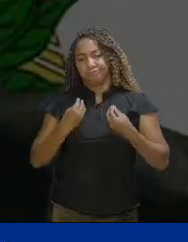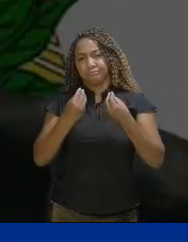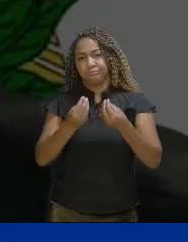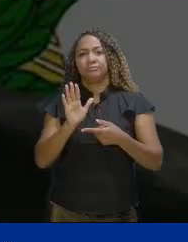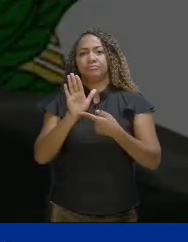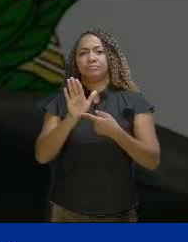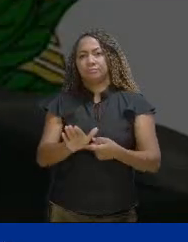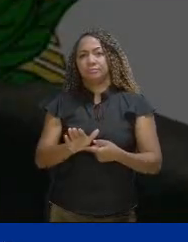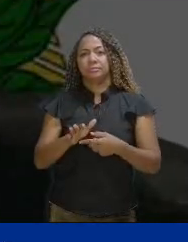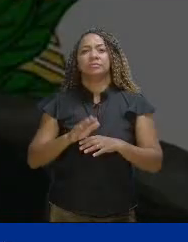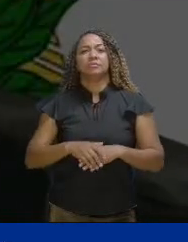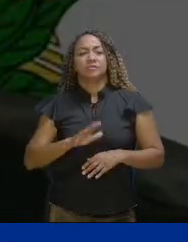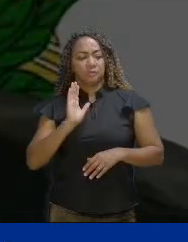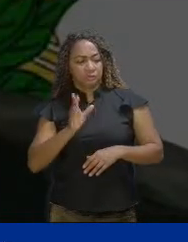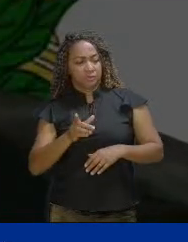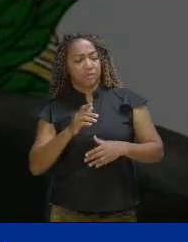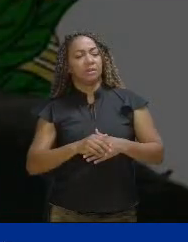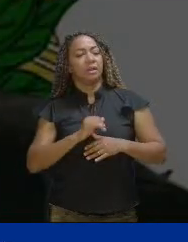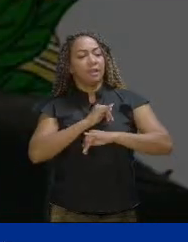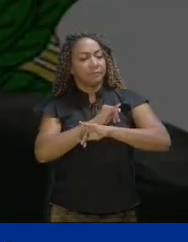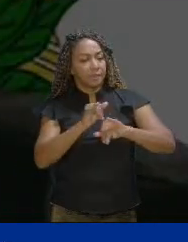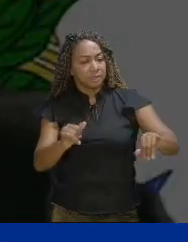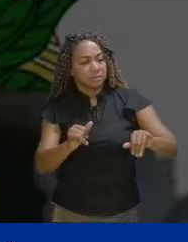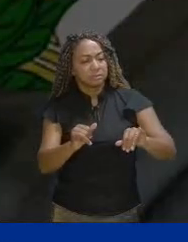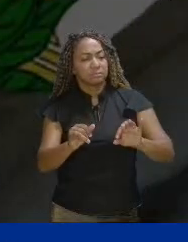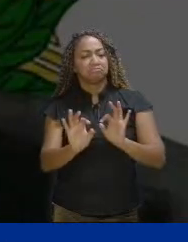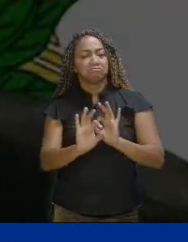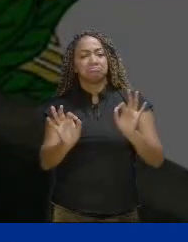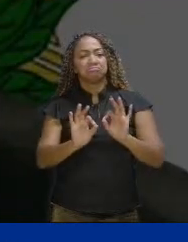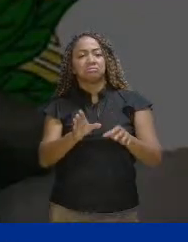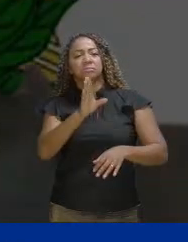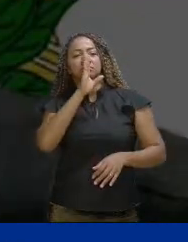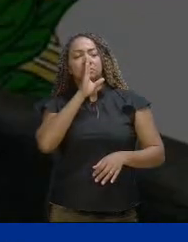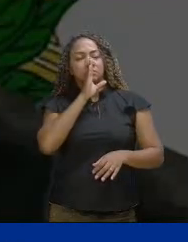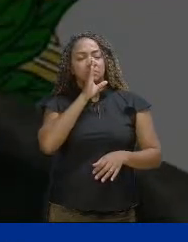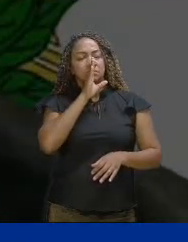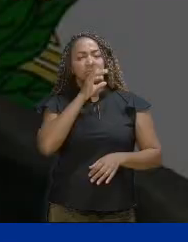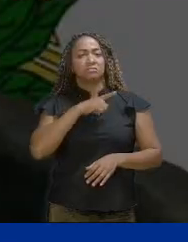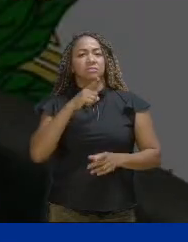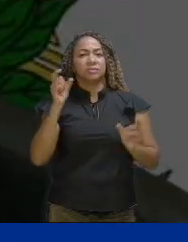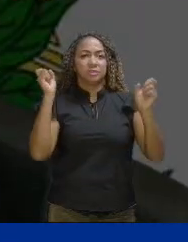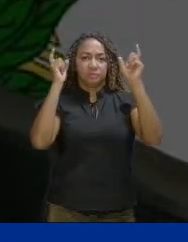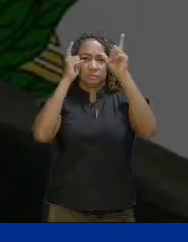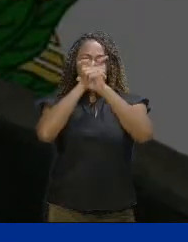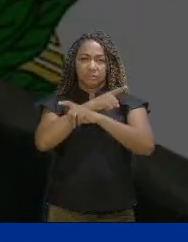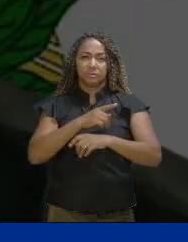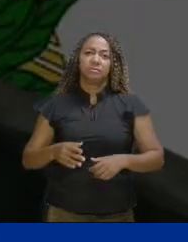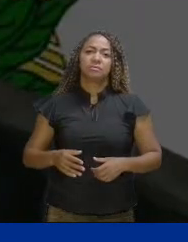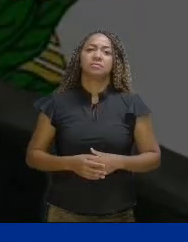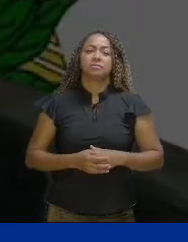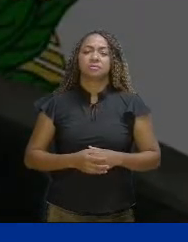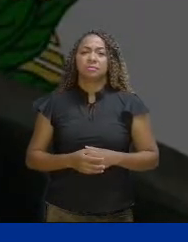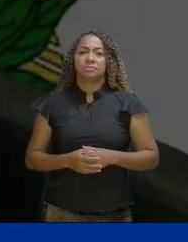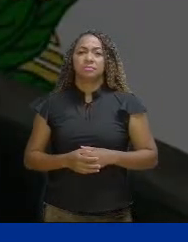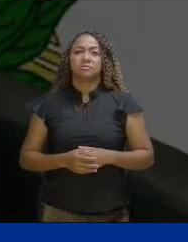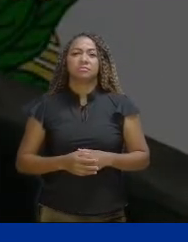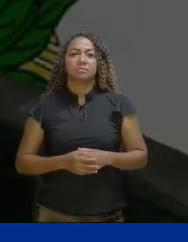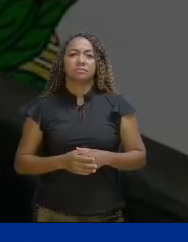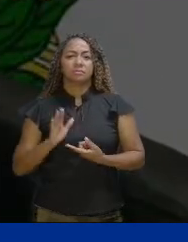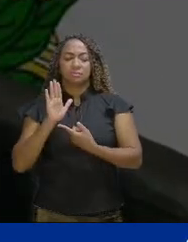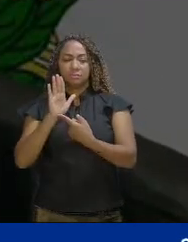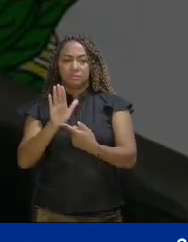ele foi, inclusive, intimado para isso e não mencionou que não existia, que tinha essa dificuldade. Eles